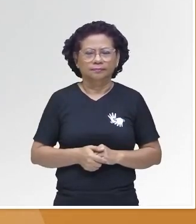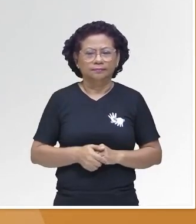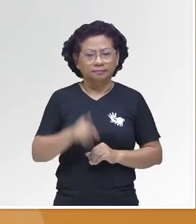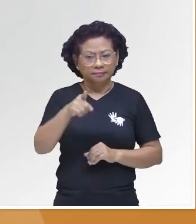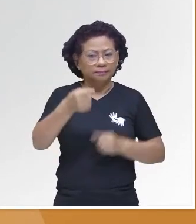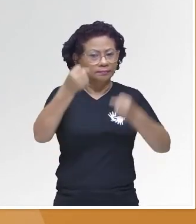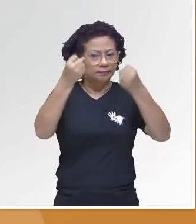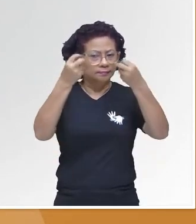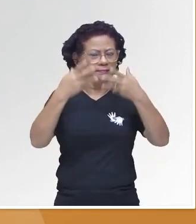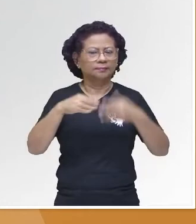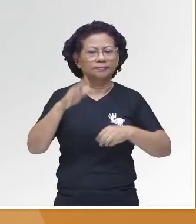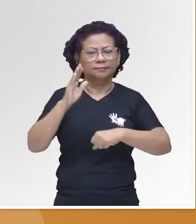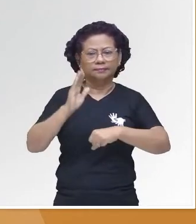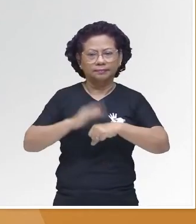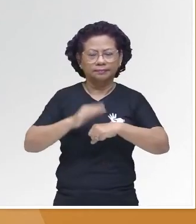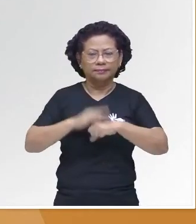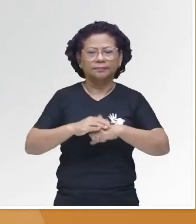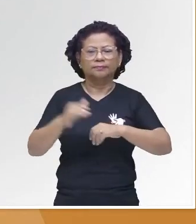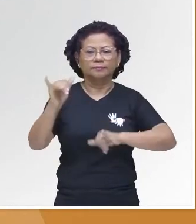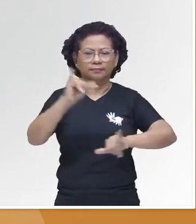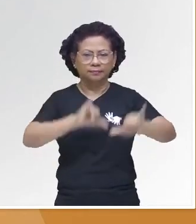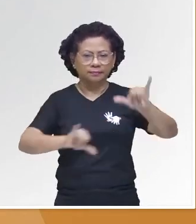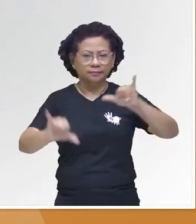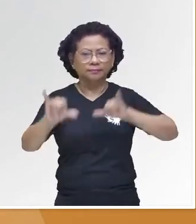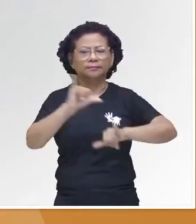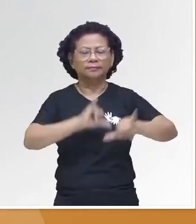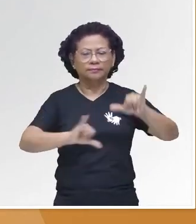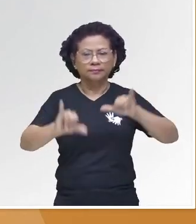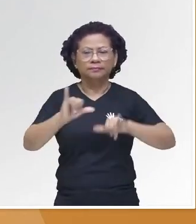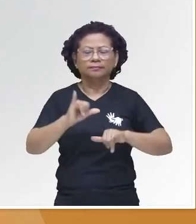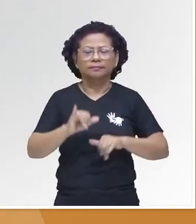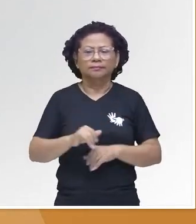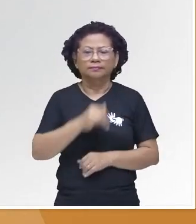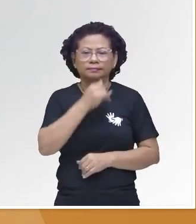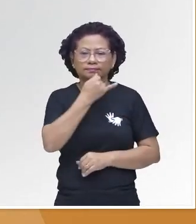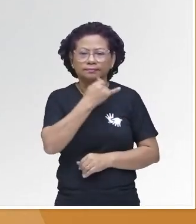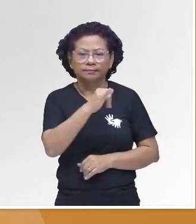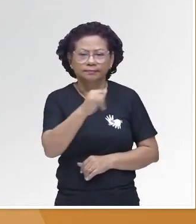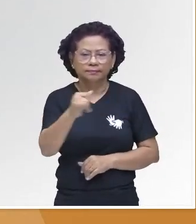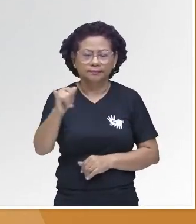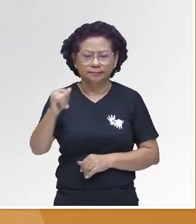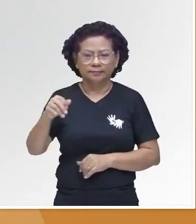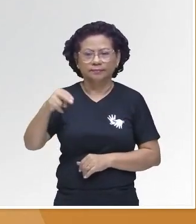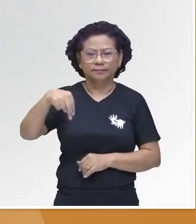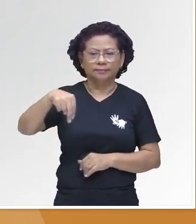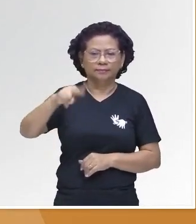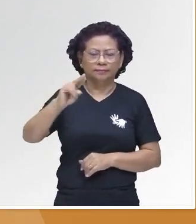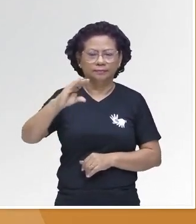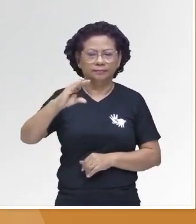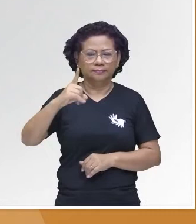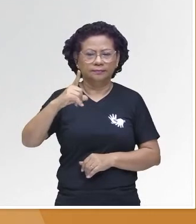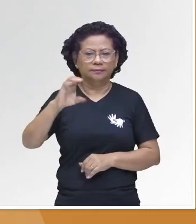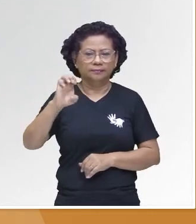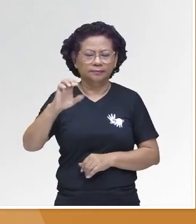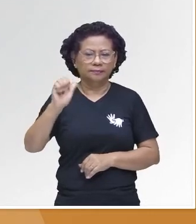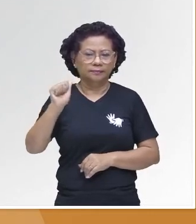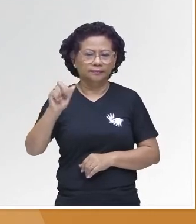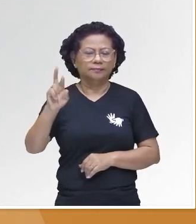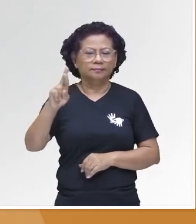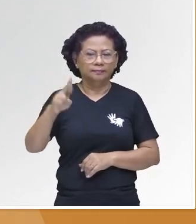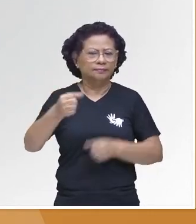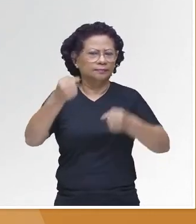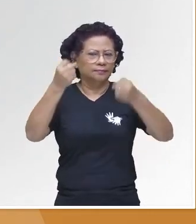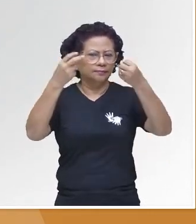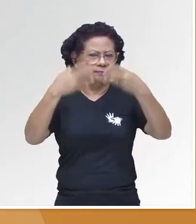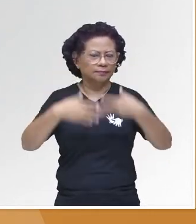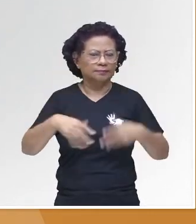vocês sobre essa questão química, né, da energia nuclear, a professora Yara, ela vai